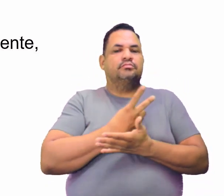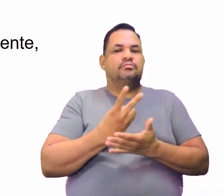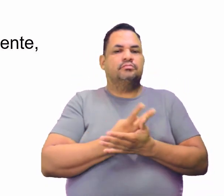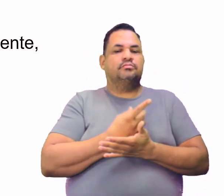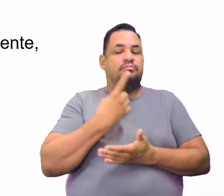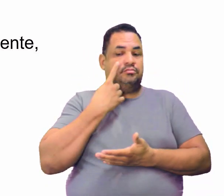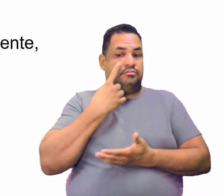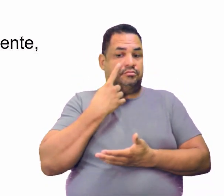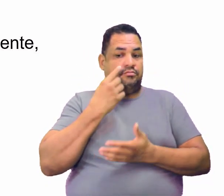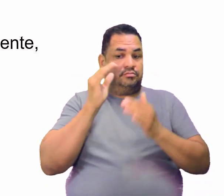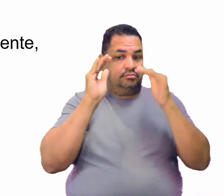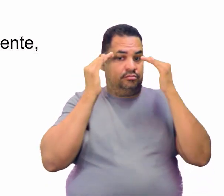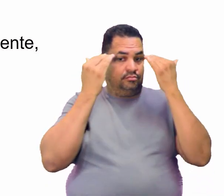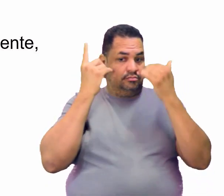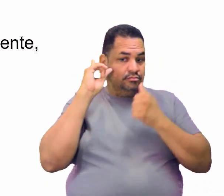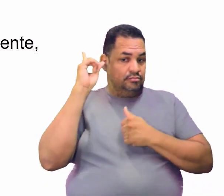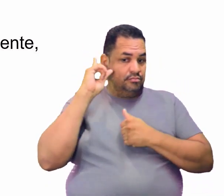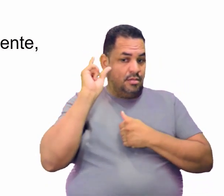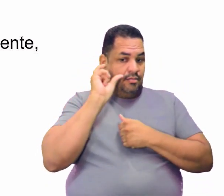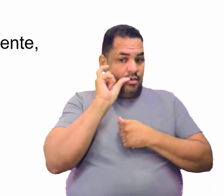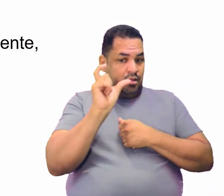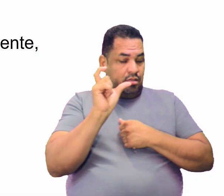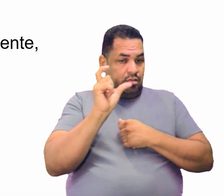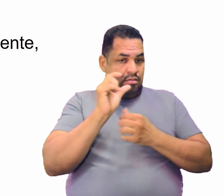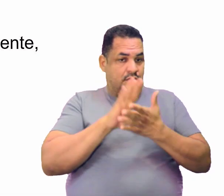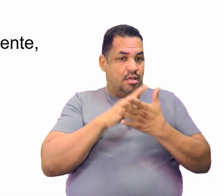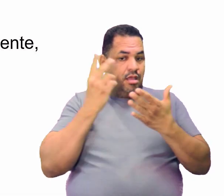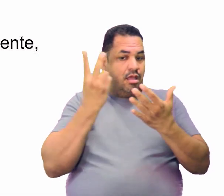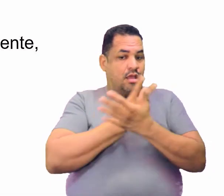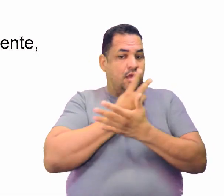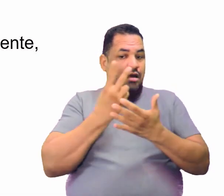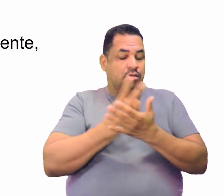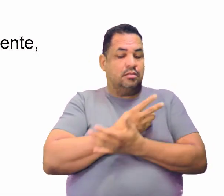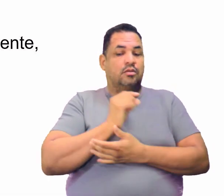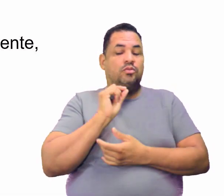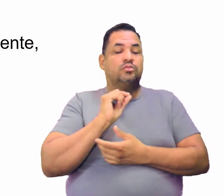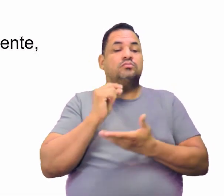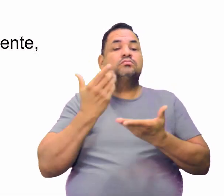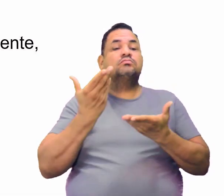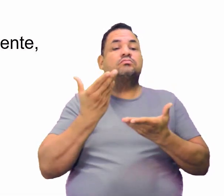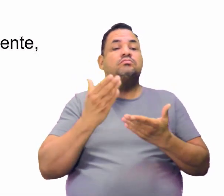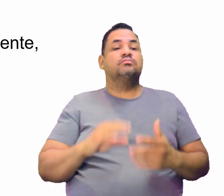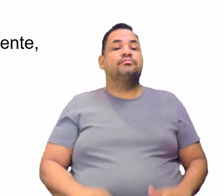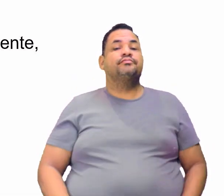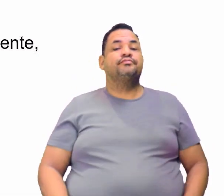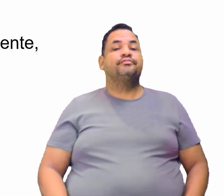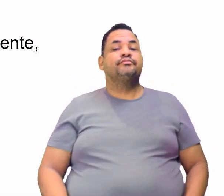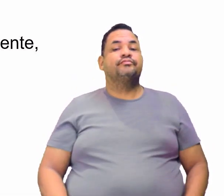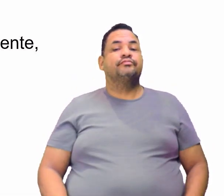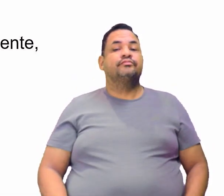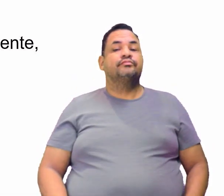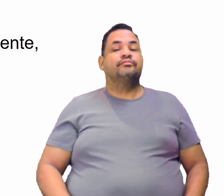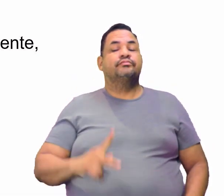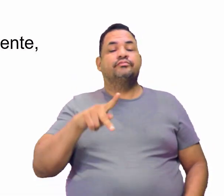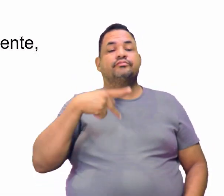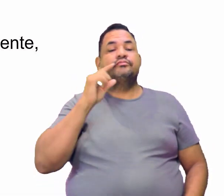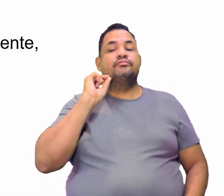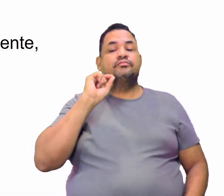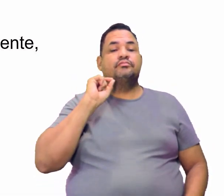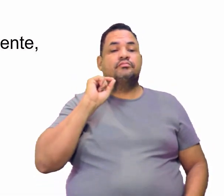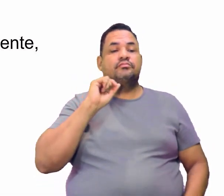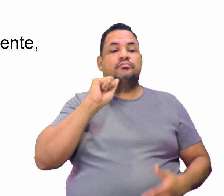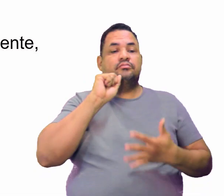Incorreto, presta atenção, amadinho. Tá dizendo que é incorreto. Ó. Dizer